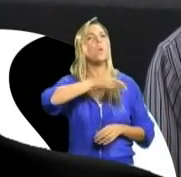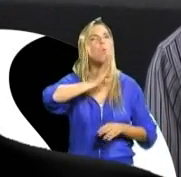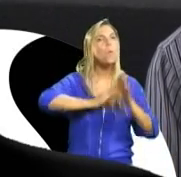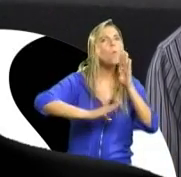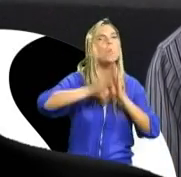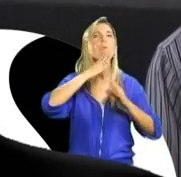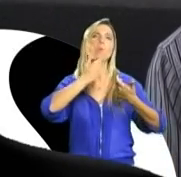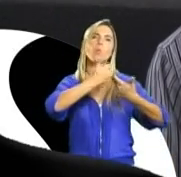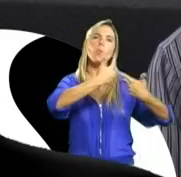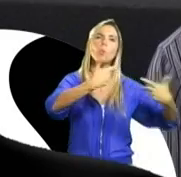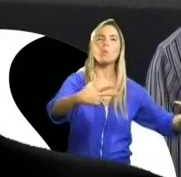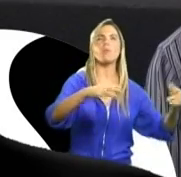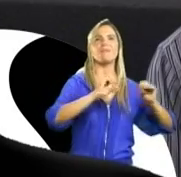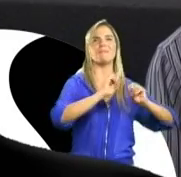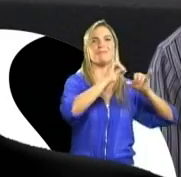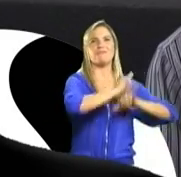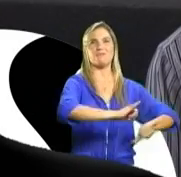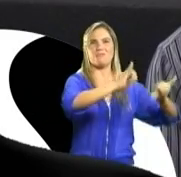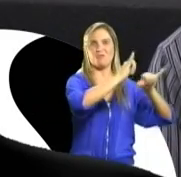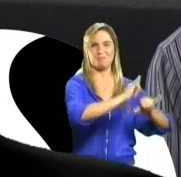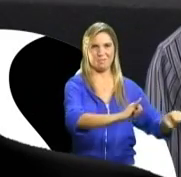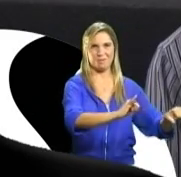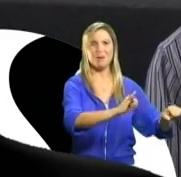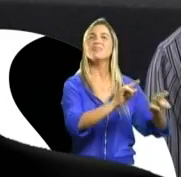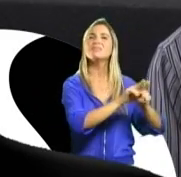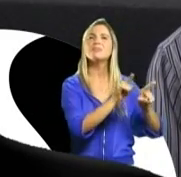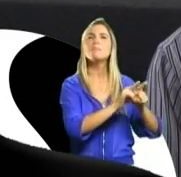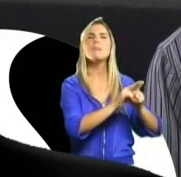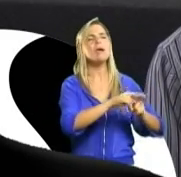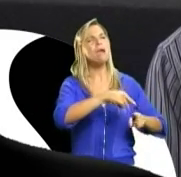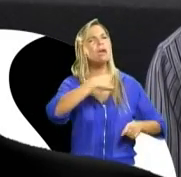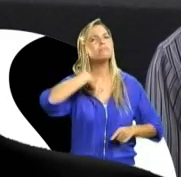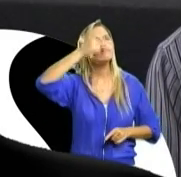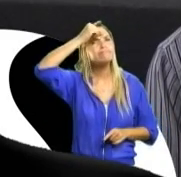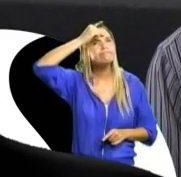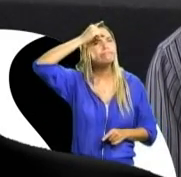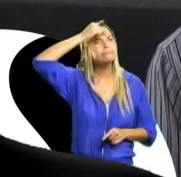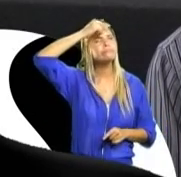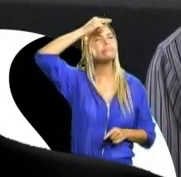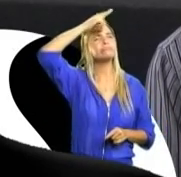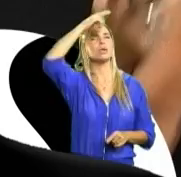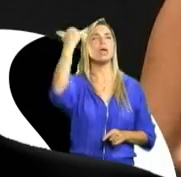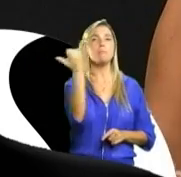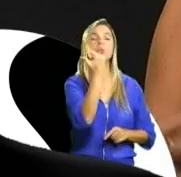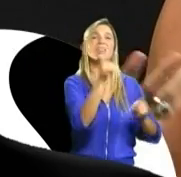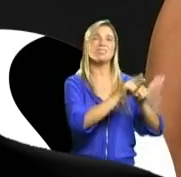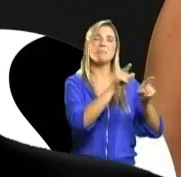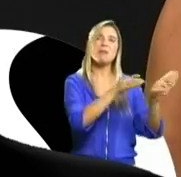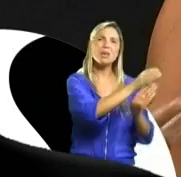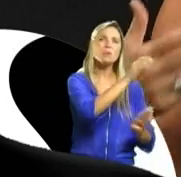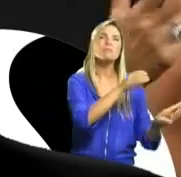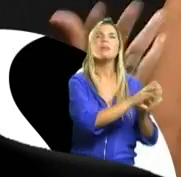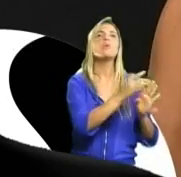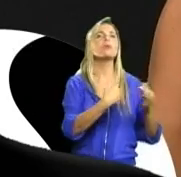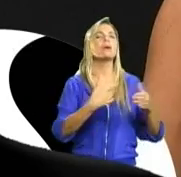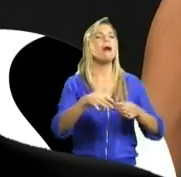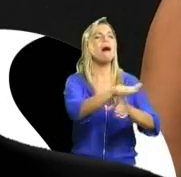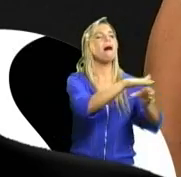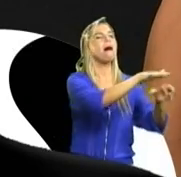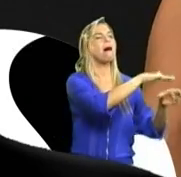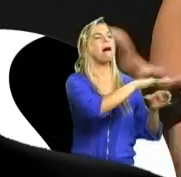levar essa ideia de formação de rede, de ação intersetorial,